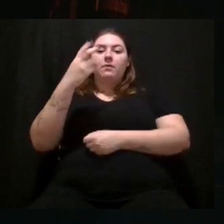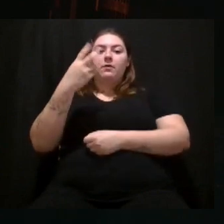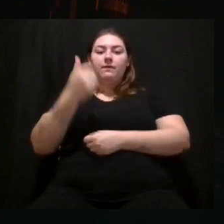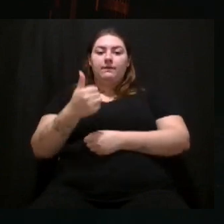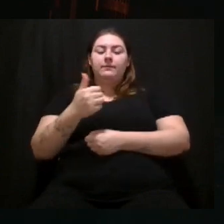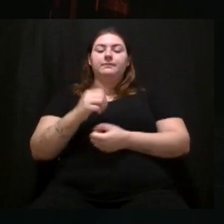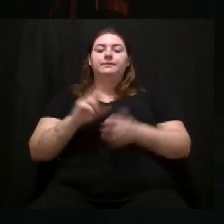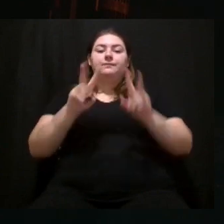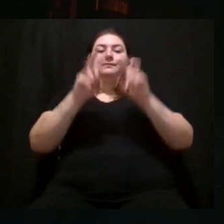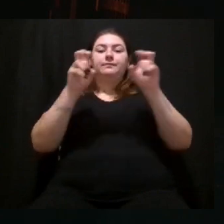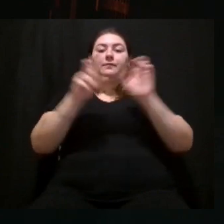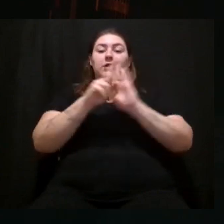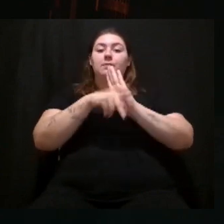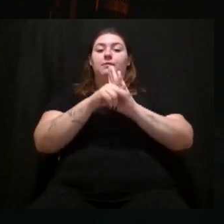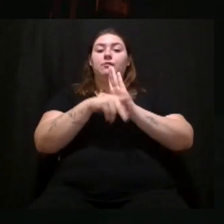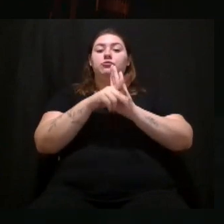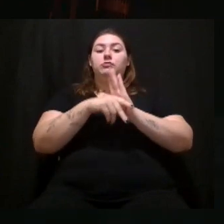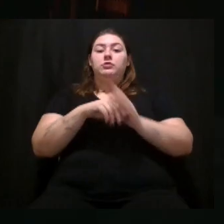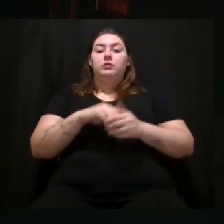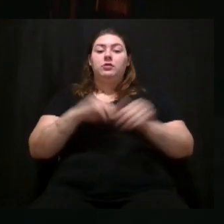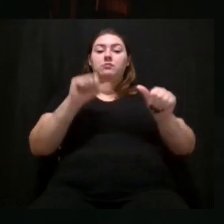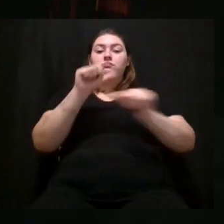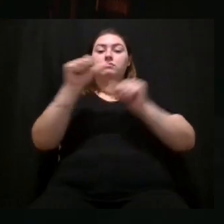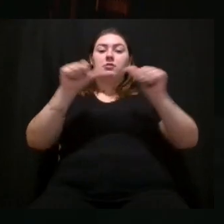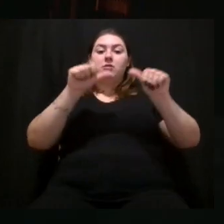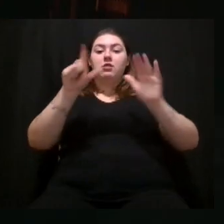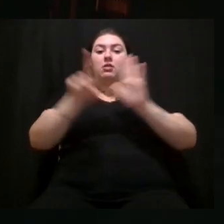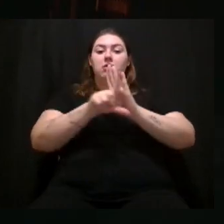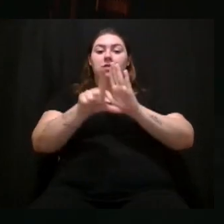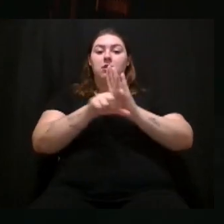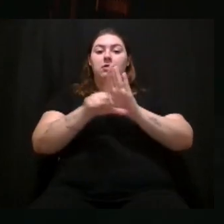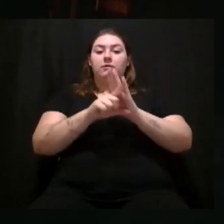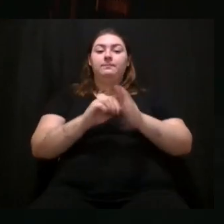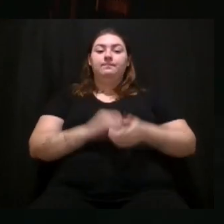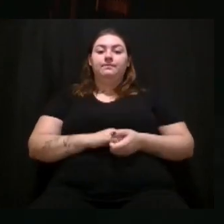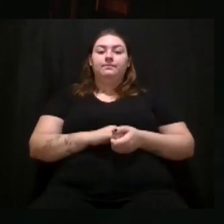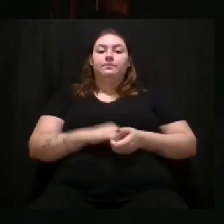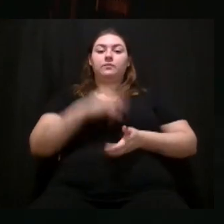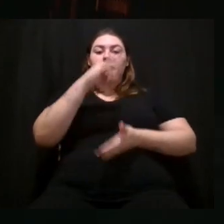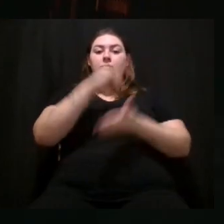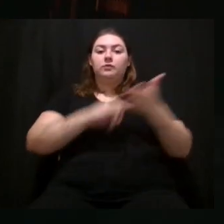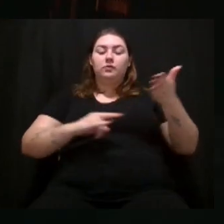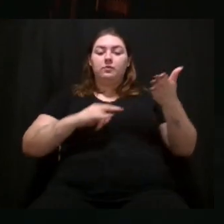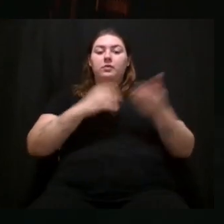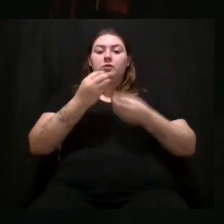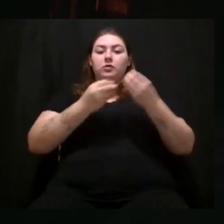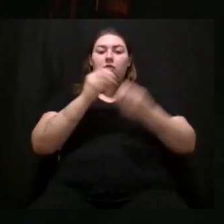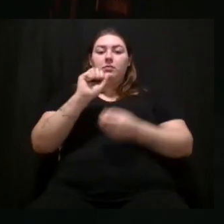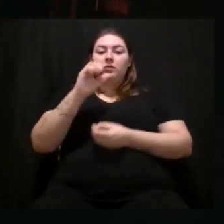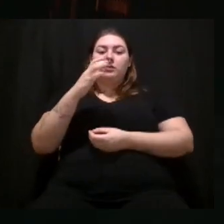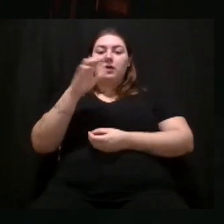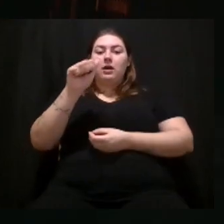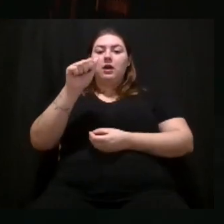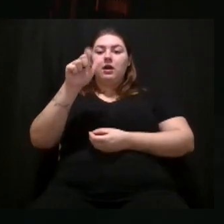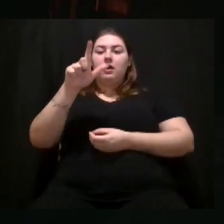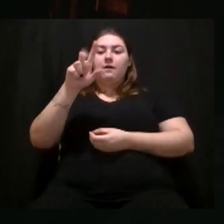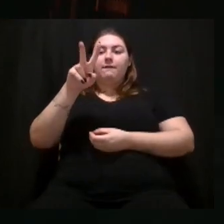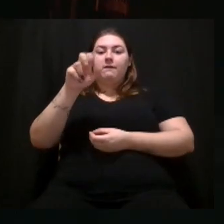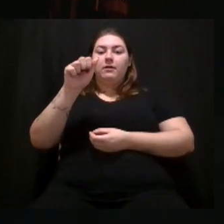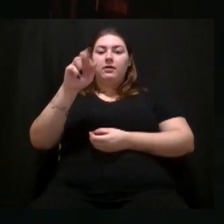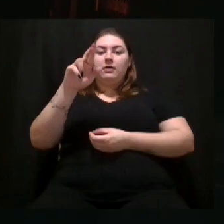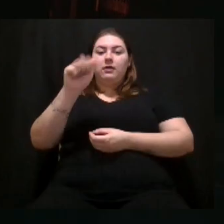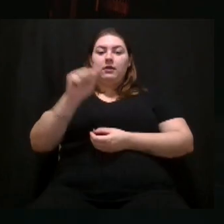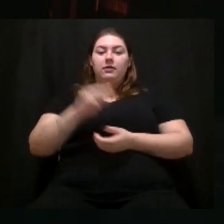projetos que alteram a legislação sobre concessão de alvarás de funcionamento, atualizam regras da Orquestra